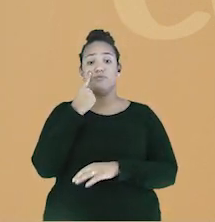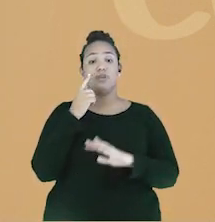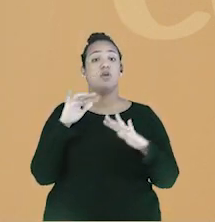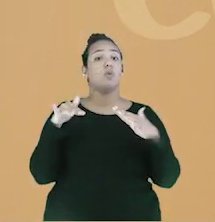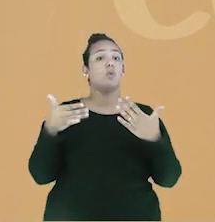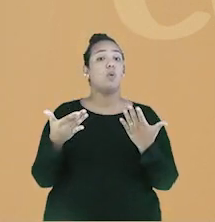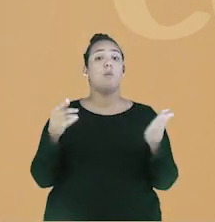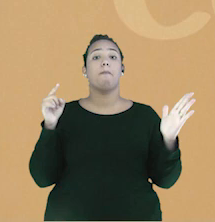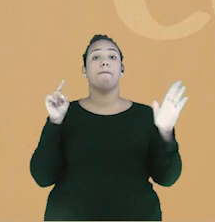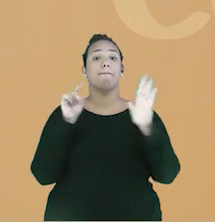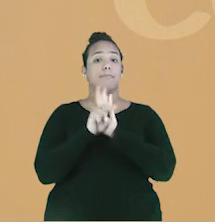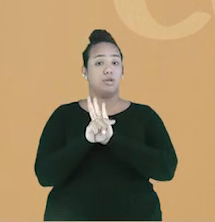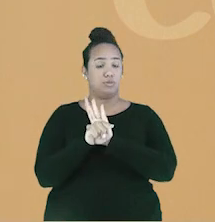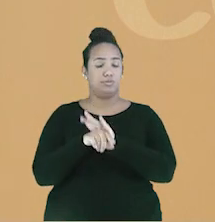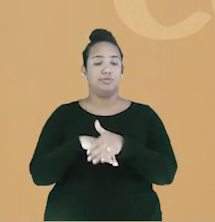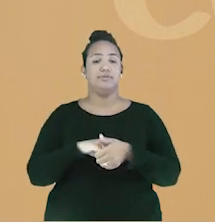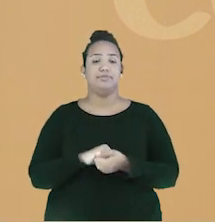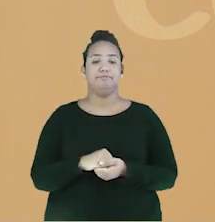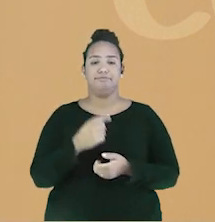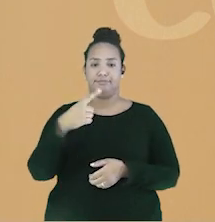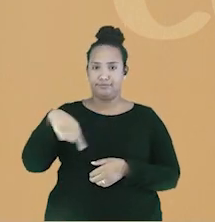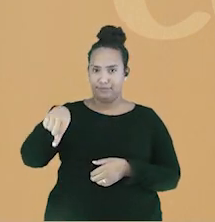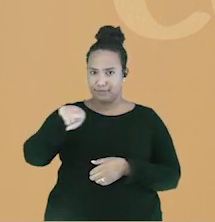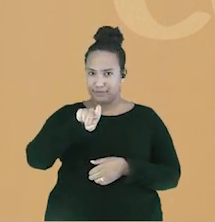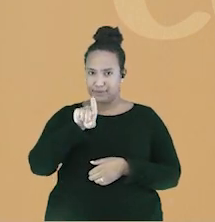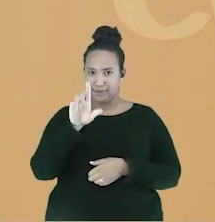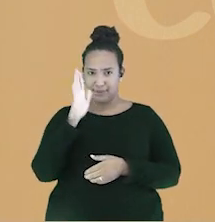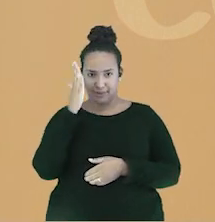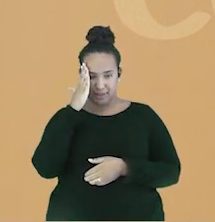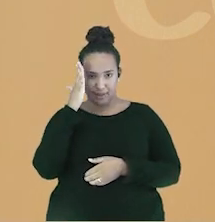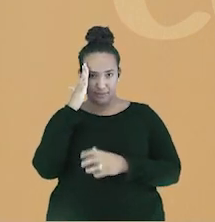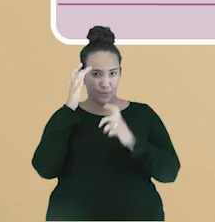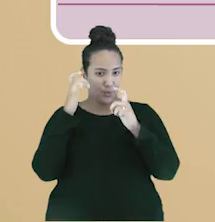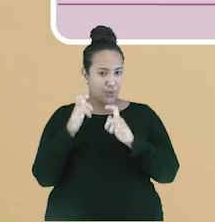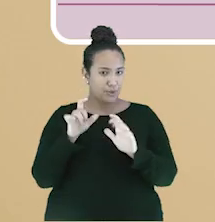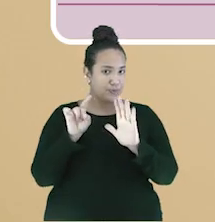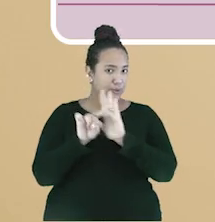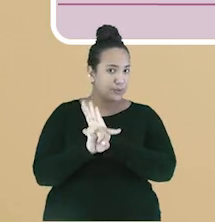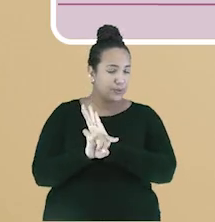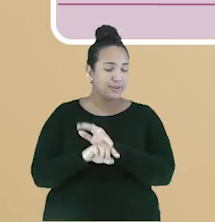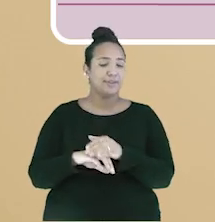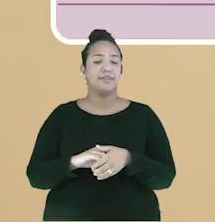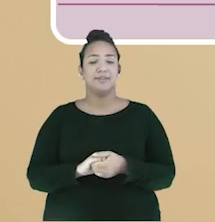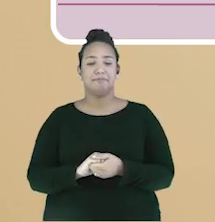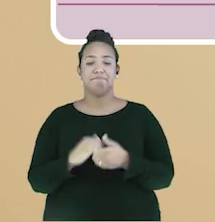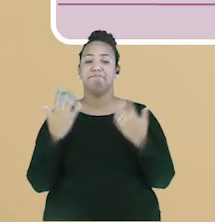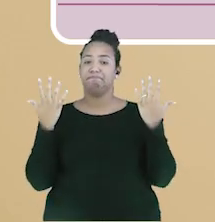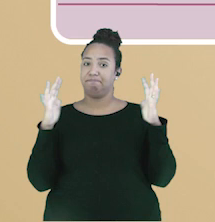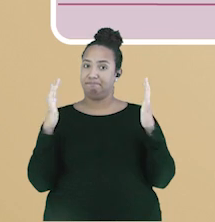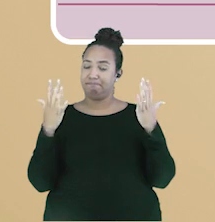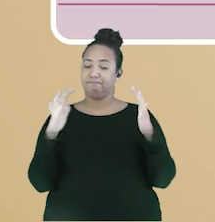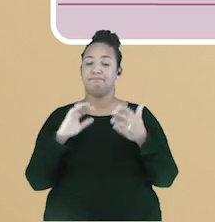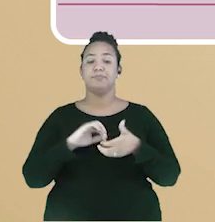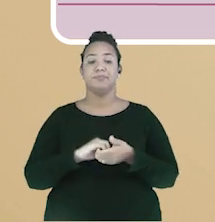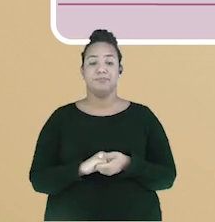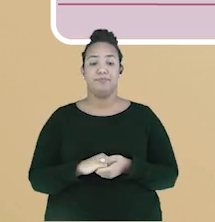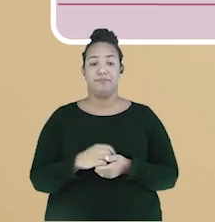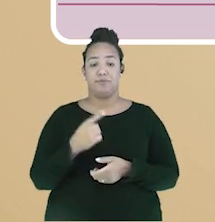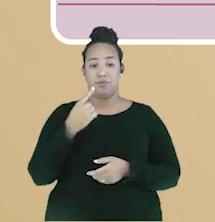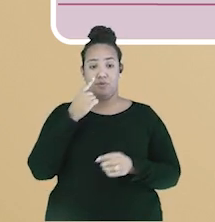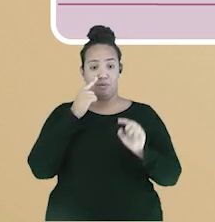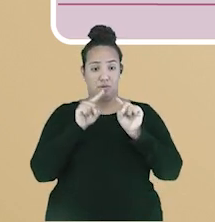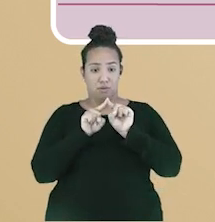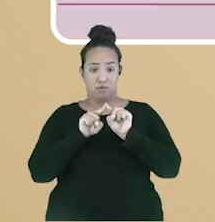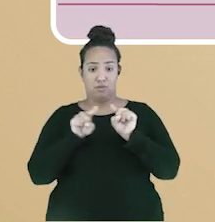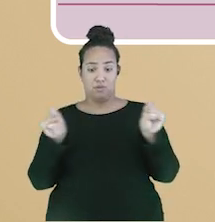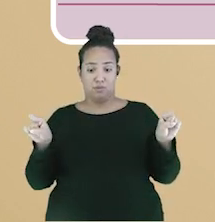desse problema. Você consegue localizar a pergunta? Muito bem. Vamos sublinhar a pergunta